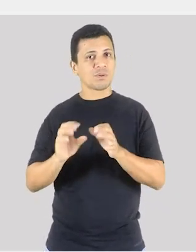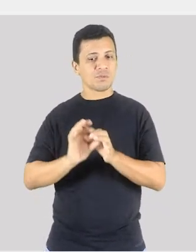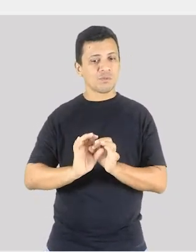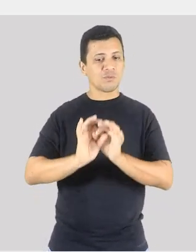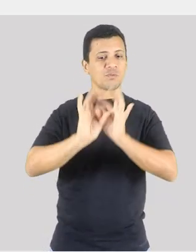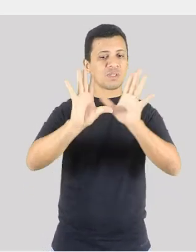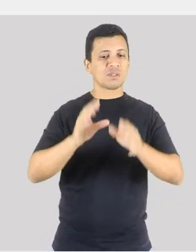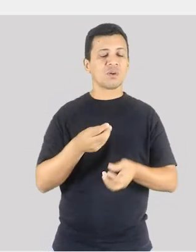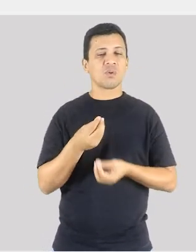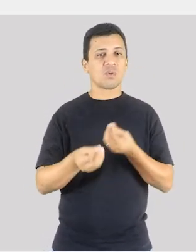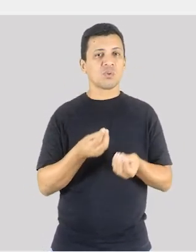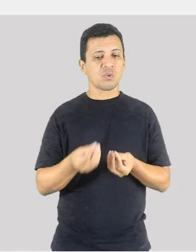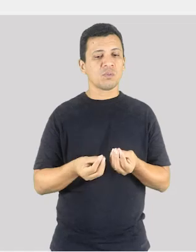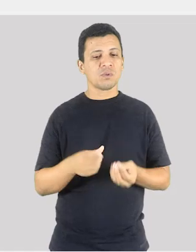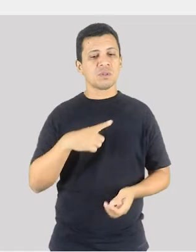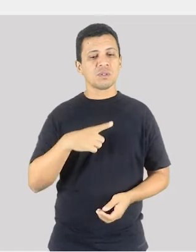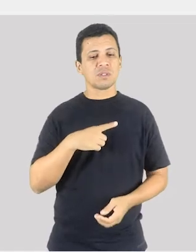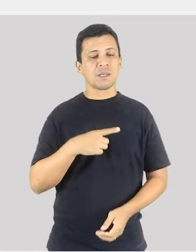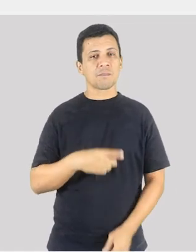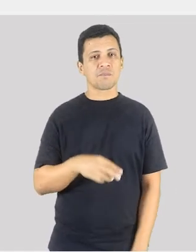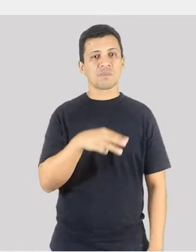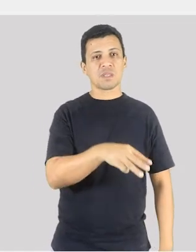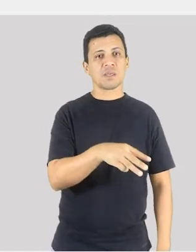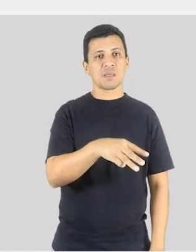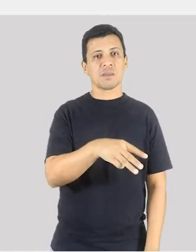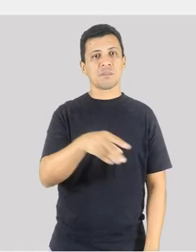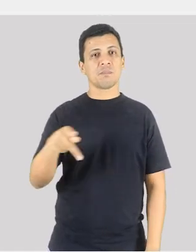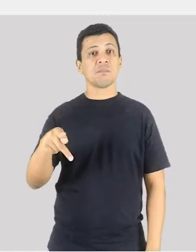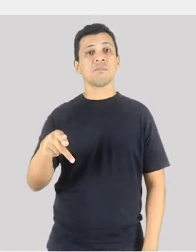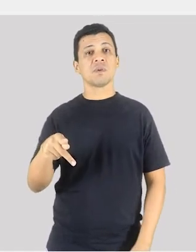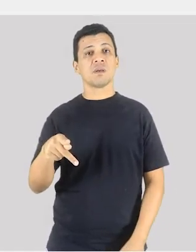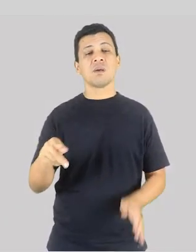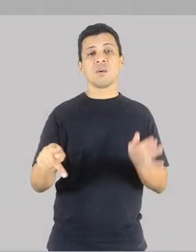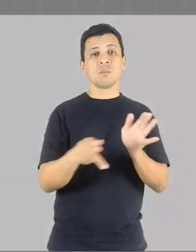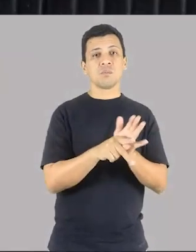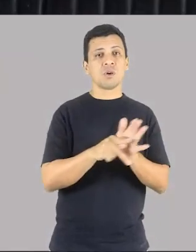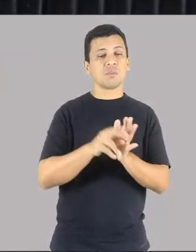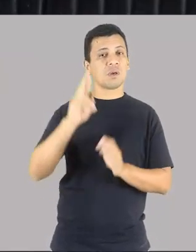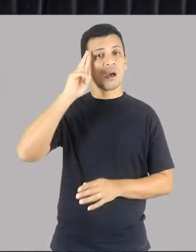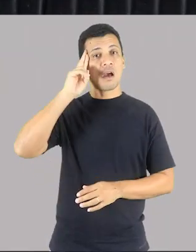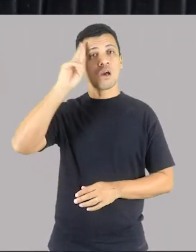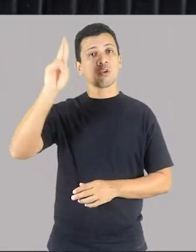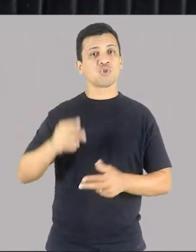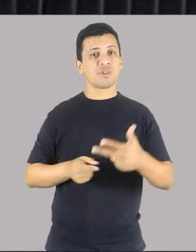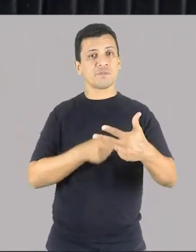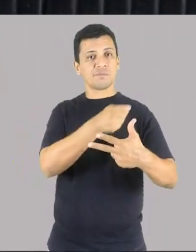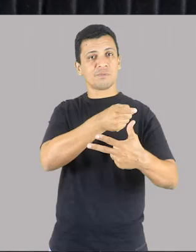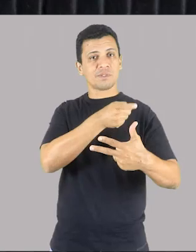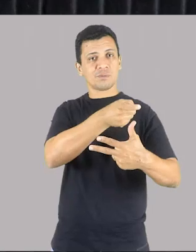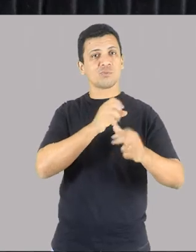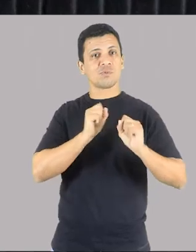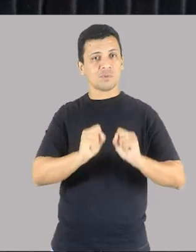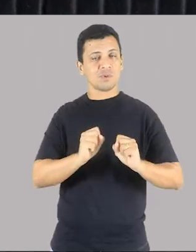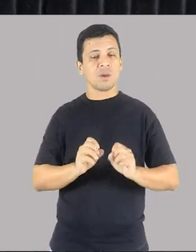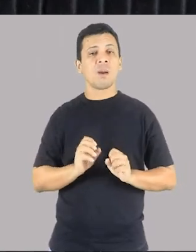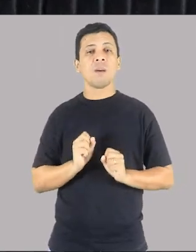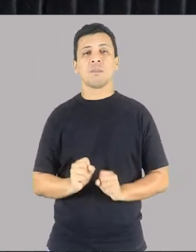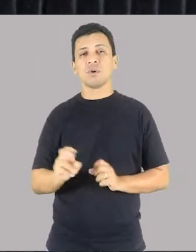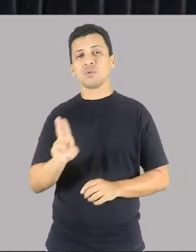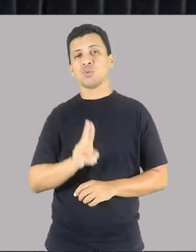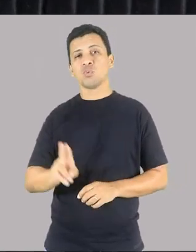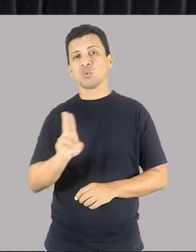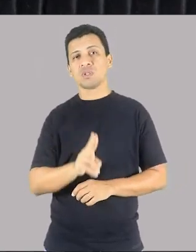omite, o administrador público não deve agir, ok? Exceções à legalidade.